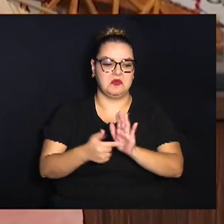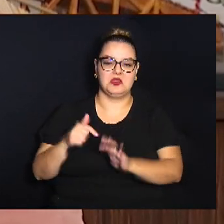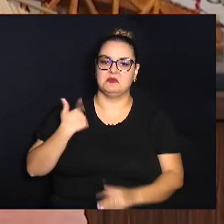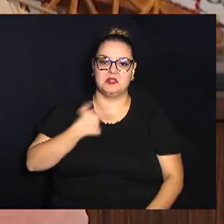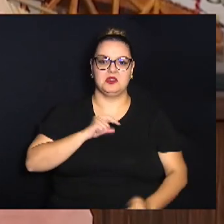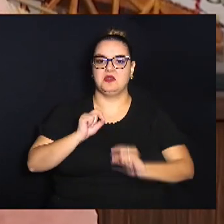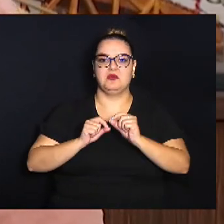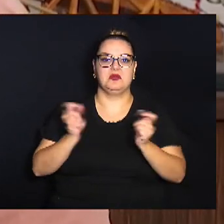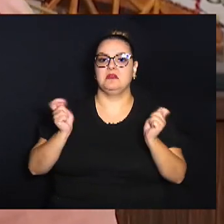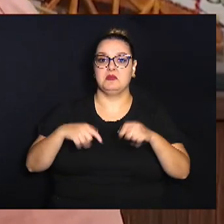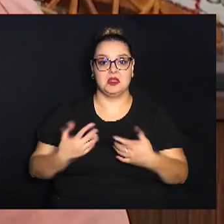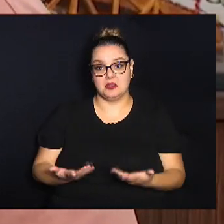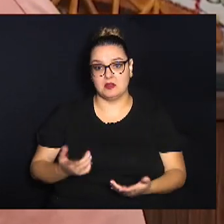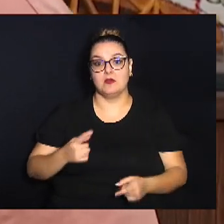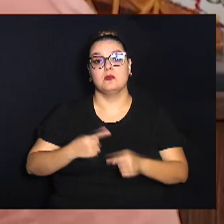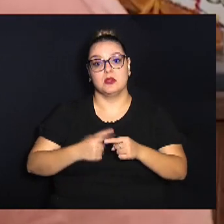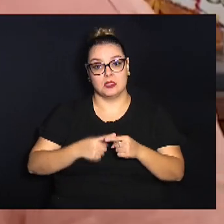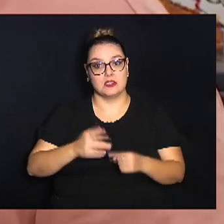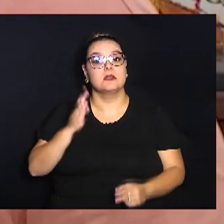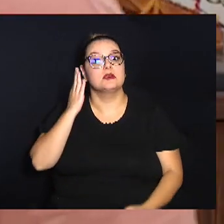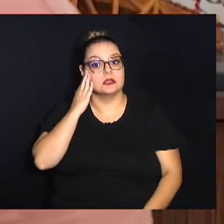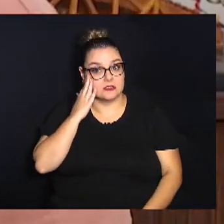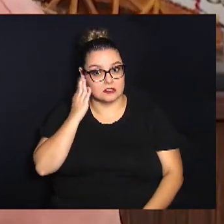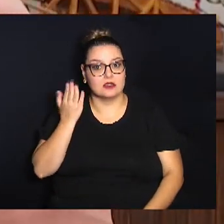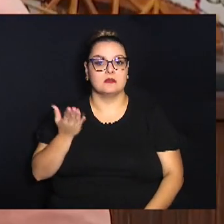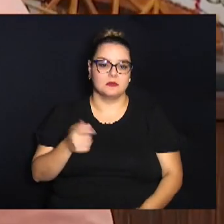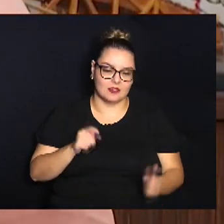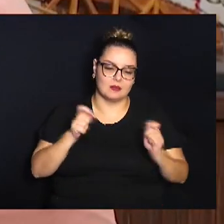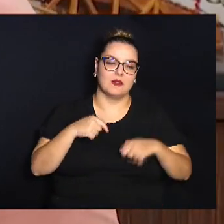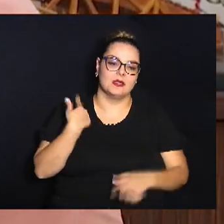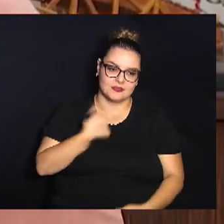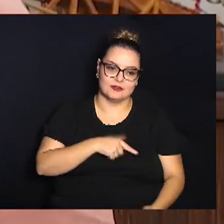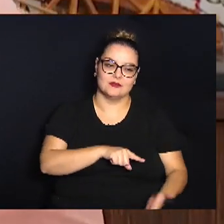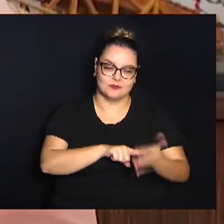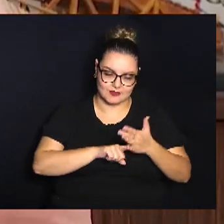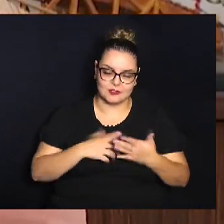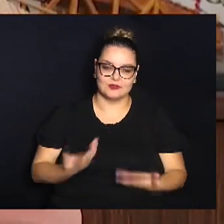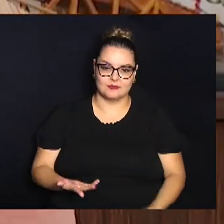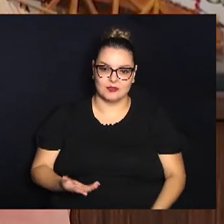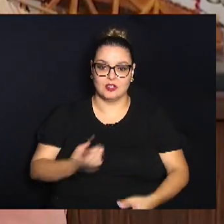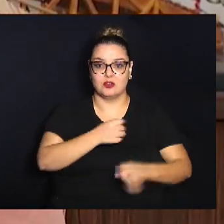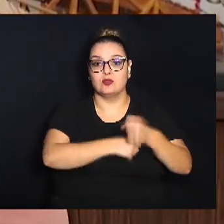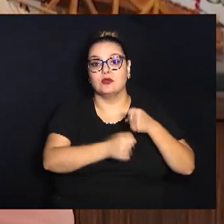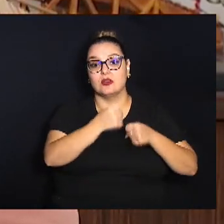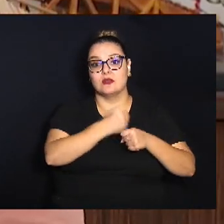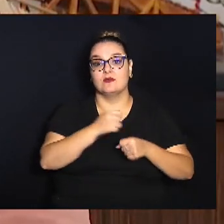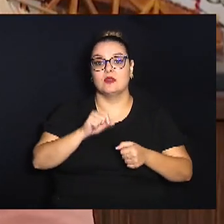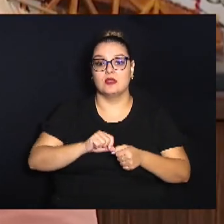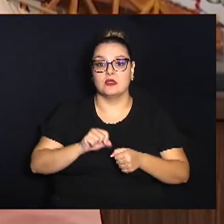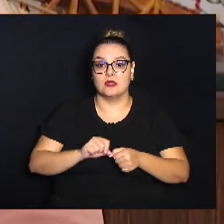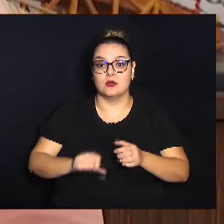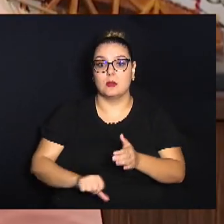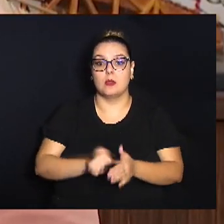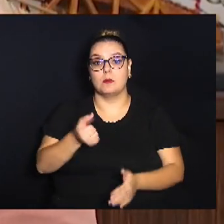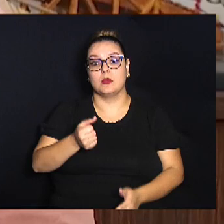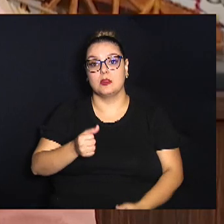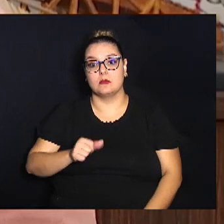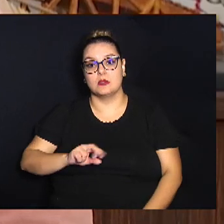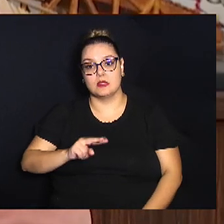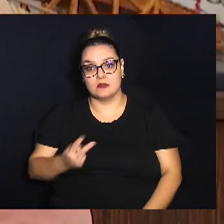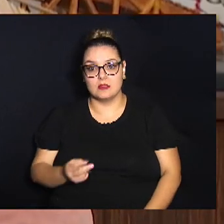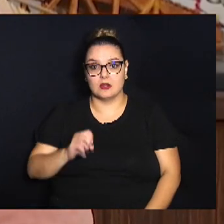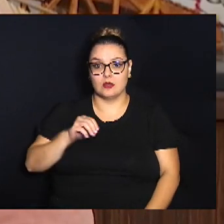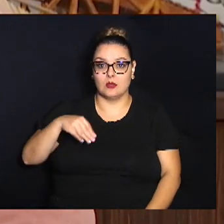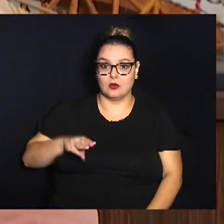do que eles são capazes, porque a gente já sabe que eles são capazes. Ano passado, na realidade, foi a primeira vez que a OMU passou a ingressar